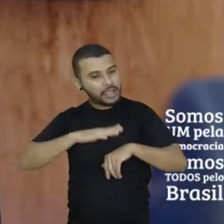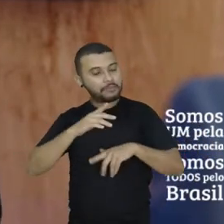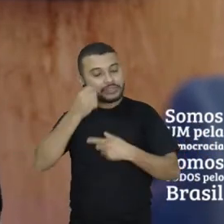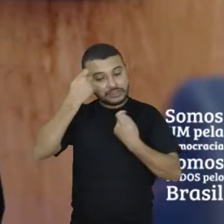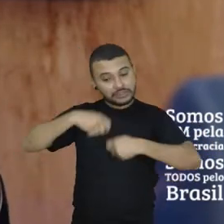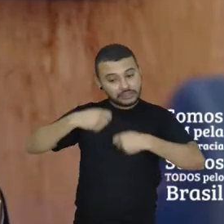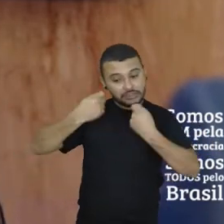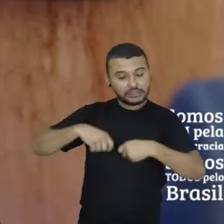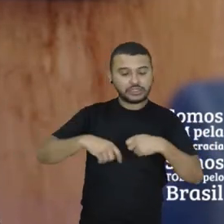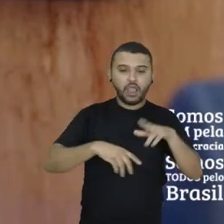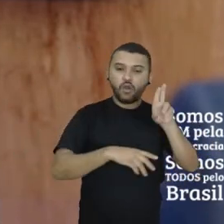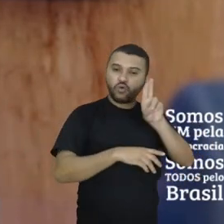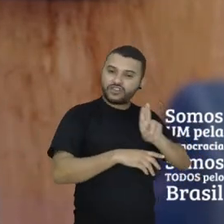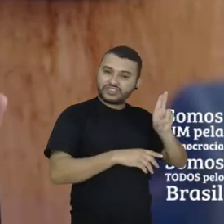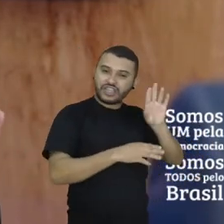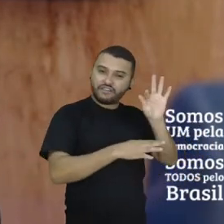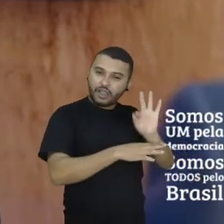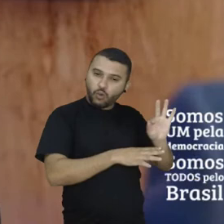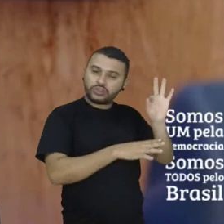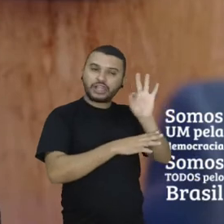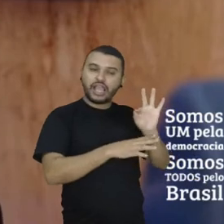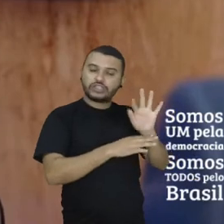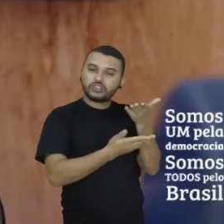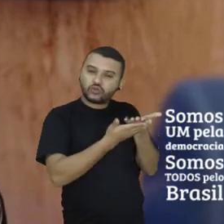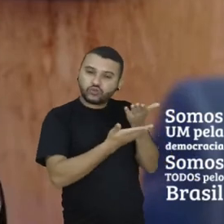preparar a universidade,